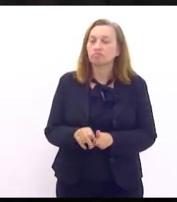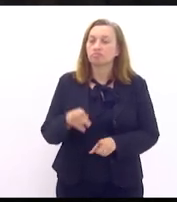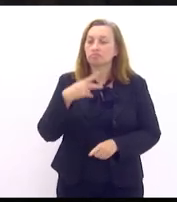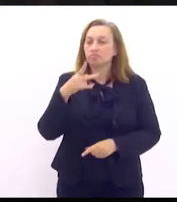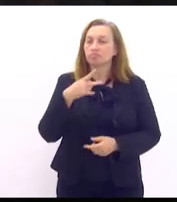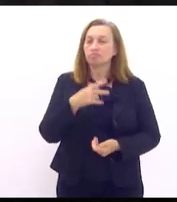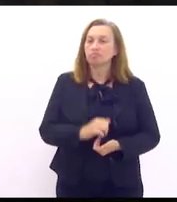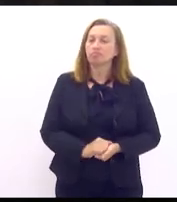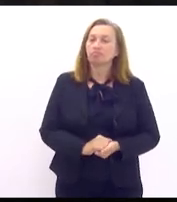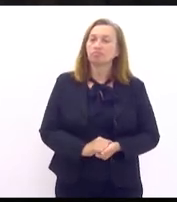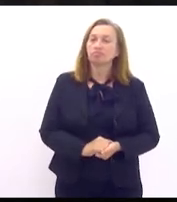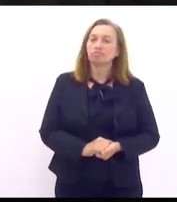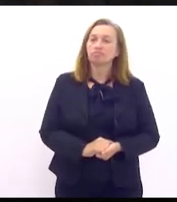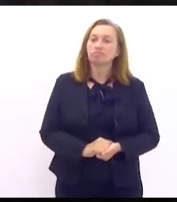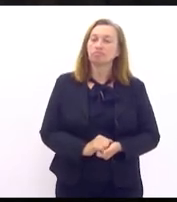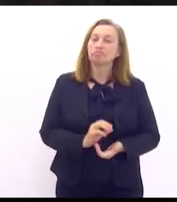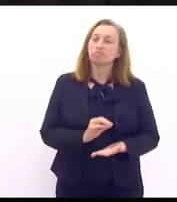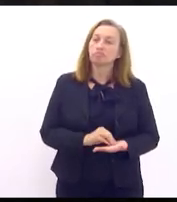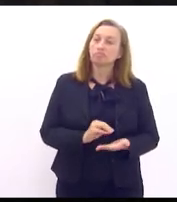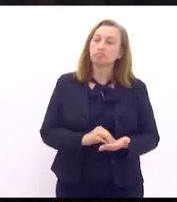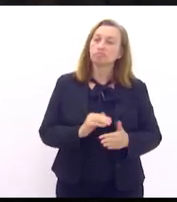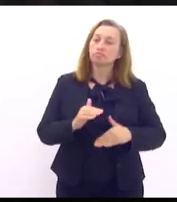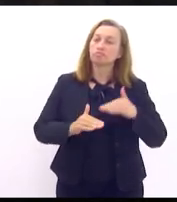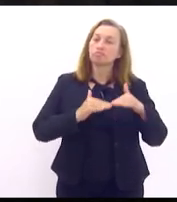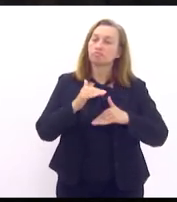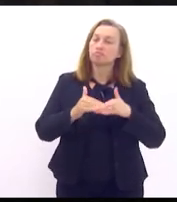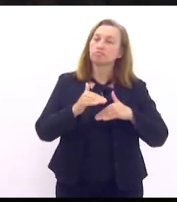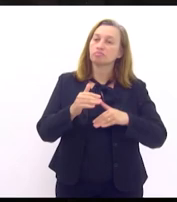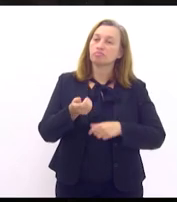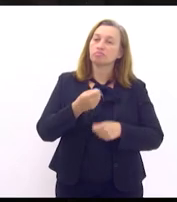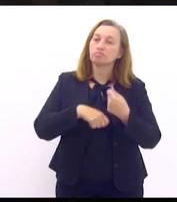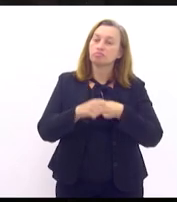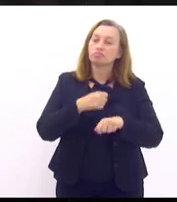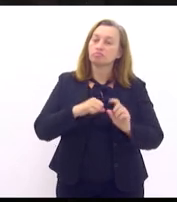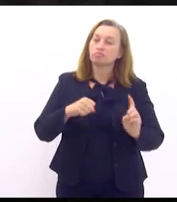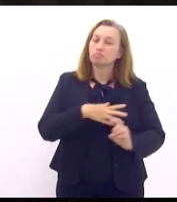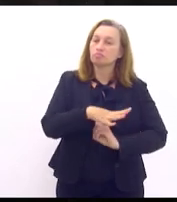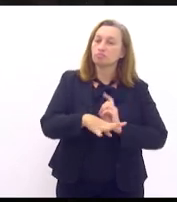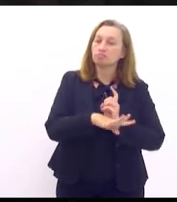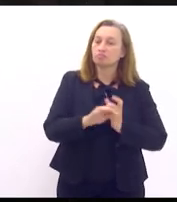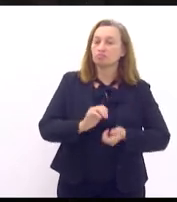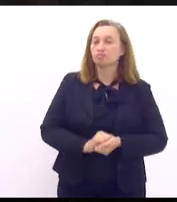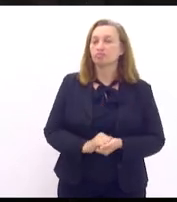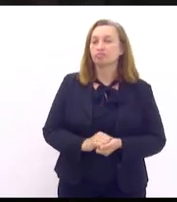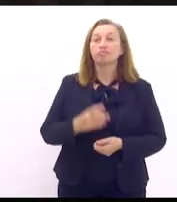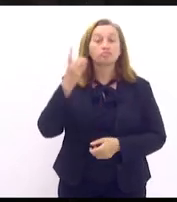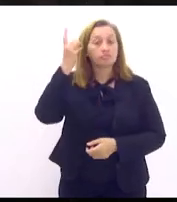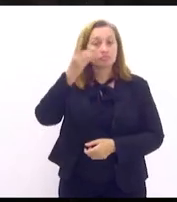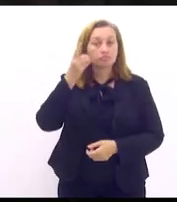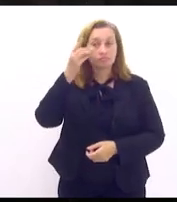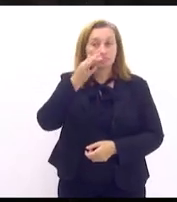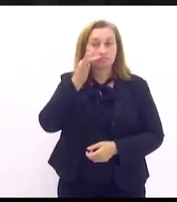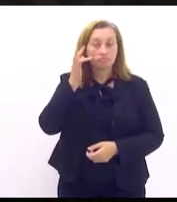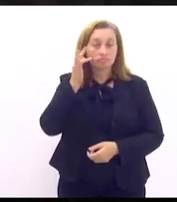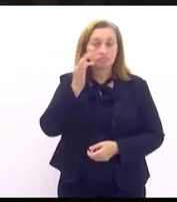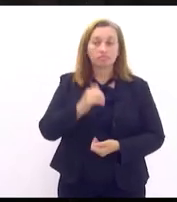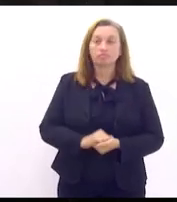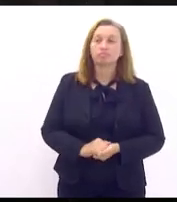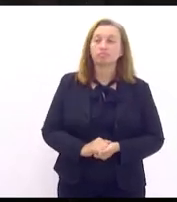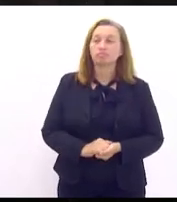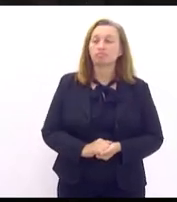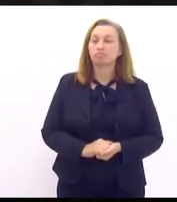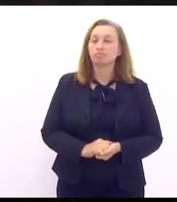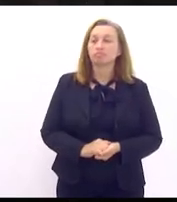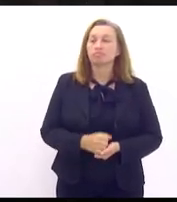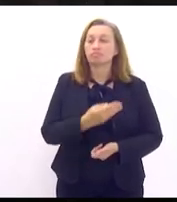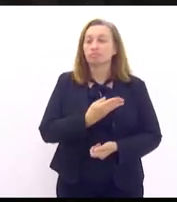é da ausência de perspectiva de desenvolvimento econômico-social. Deputado Flávio Serafini,